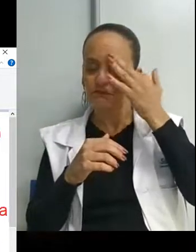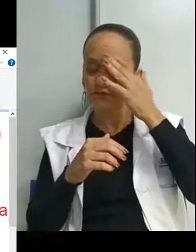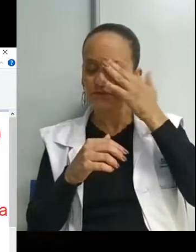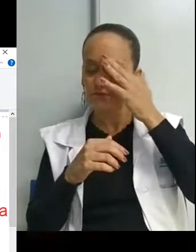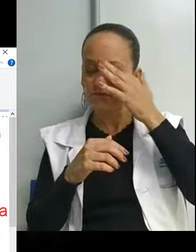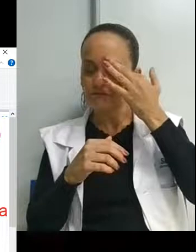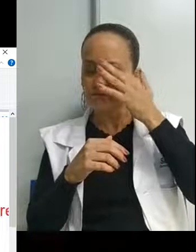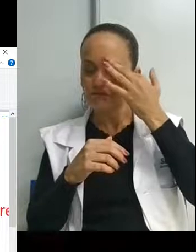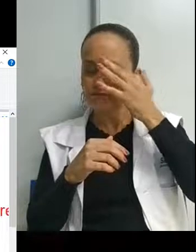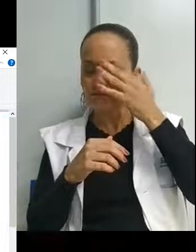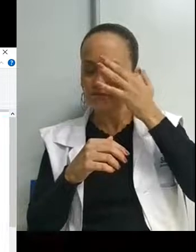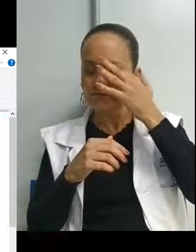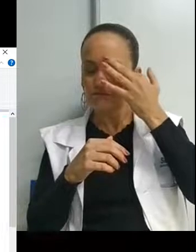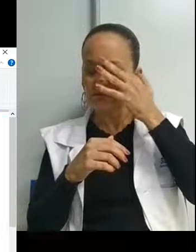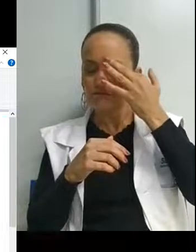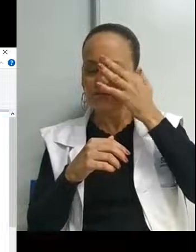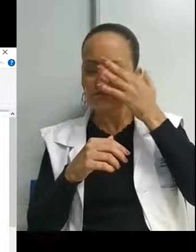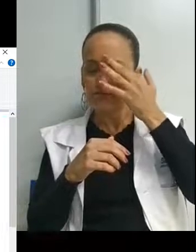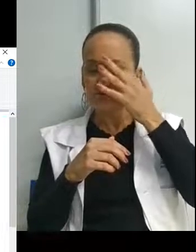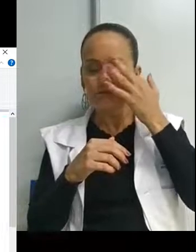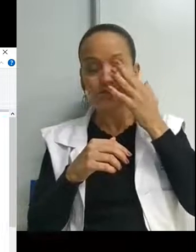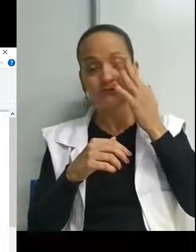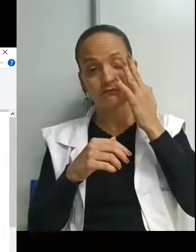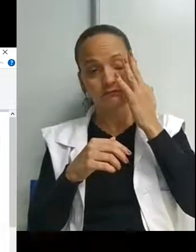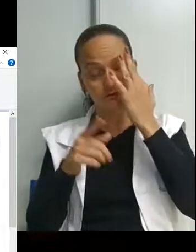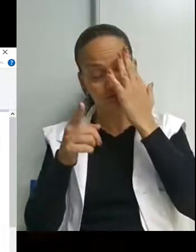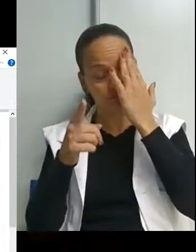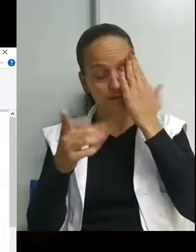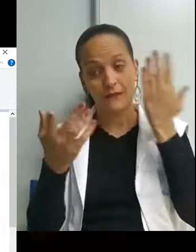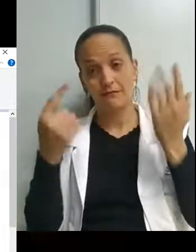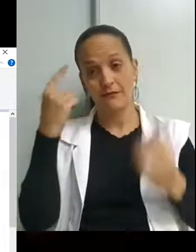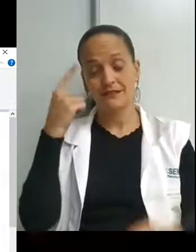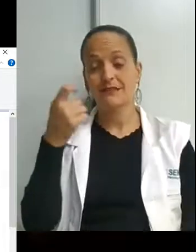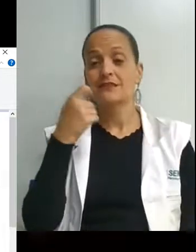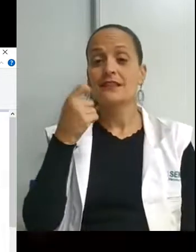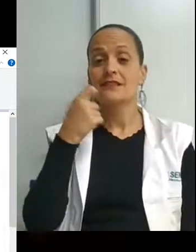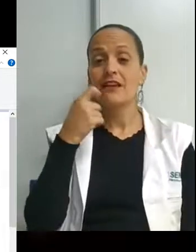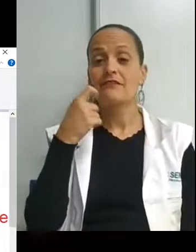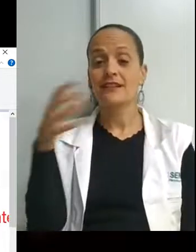do lado, né? Porque sexta-feira tá aí, quase que a gente sextou, né?